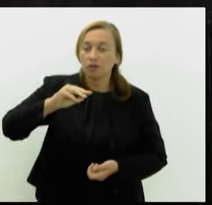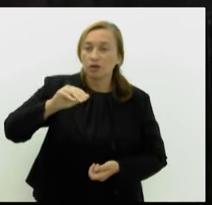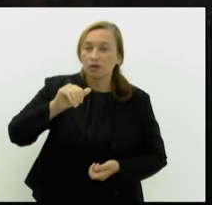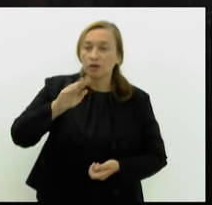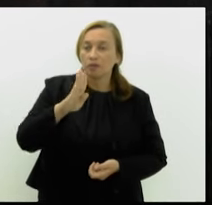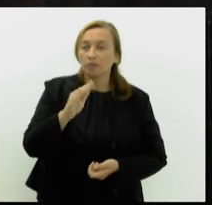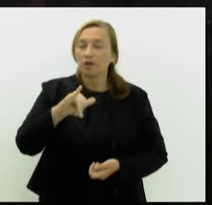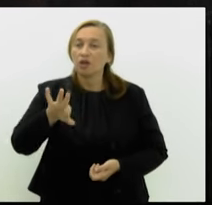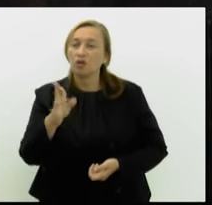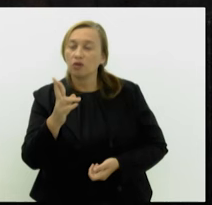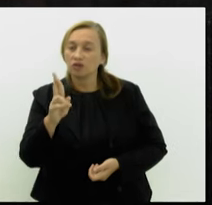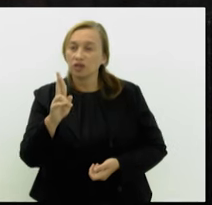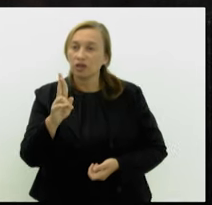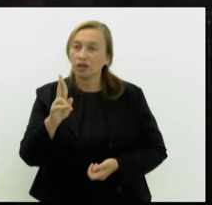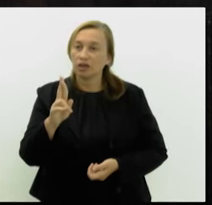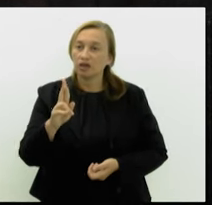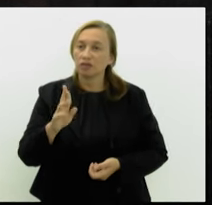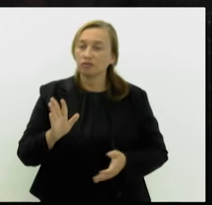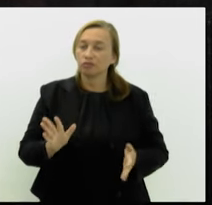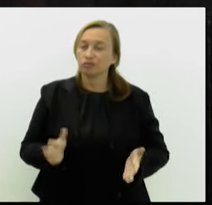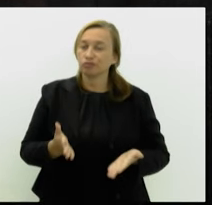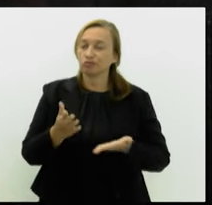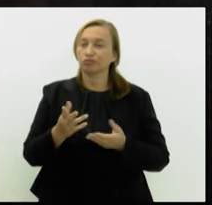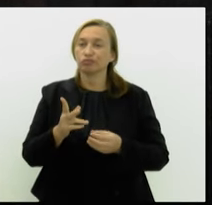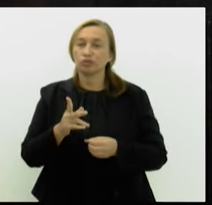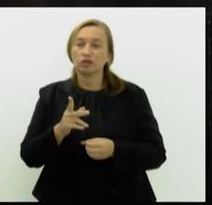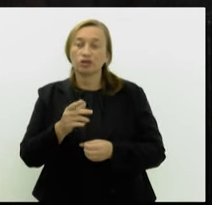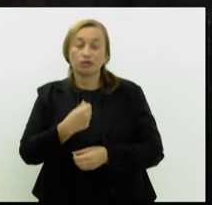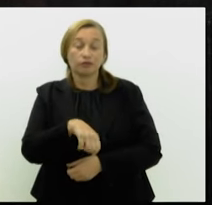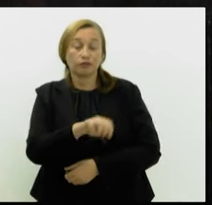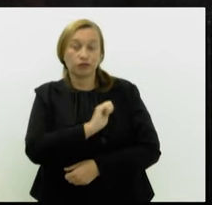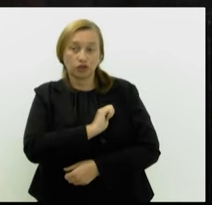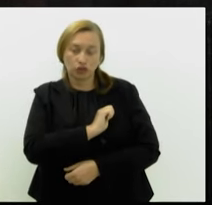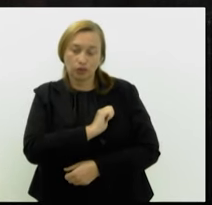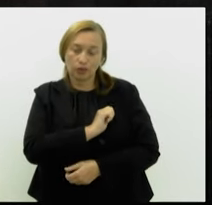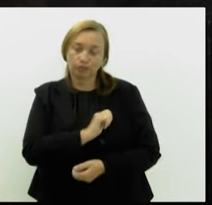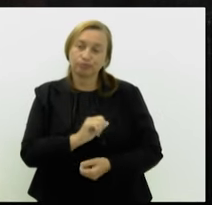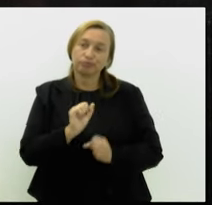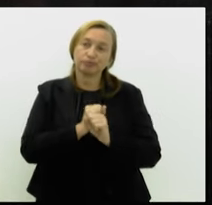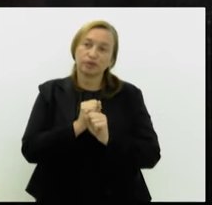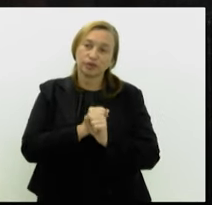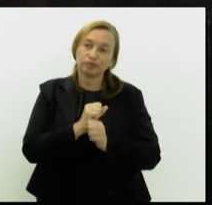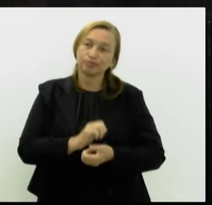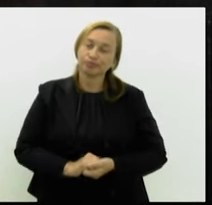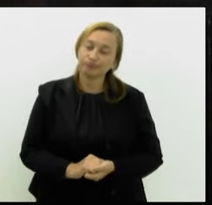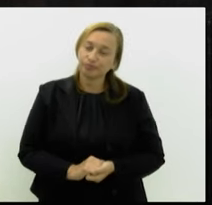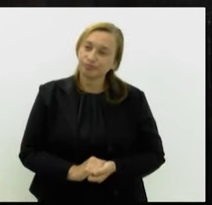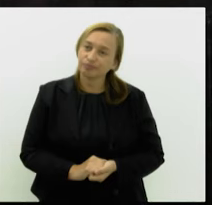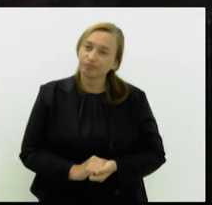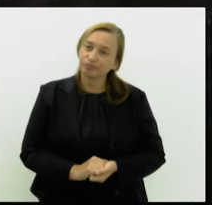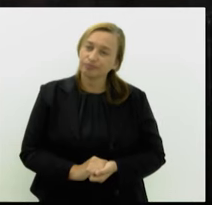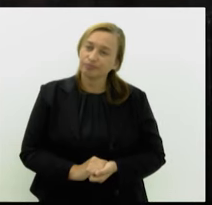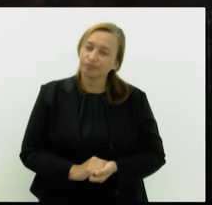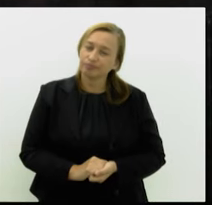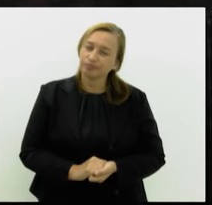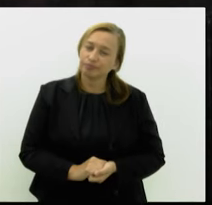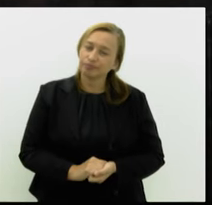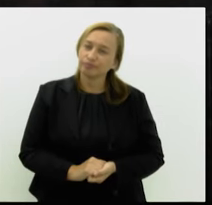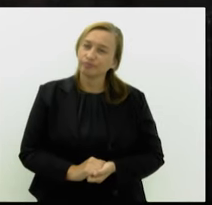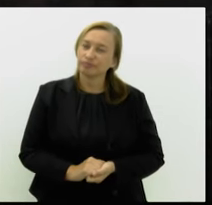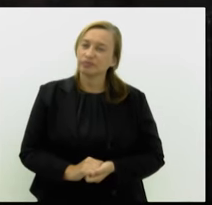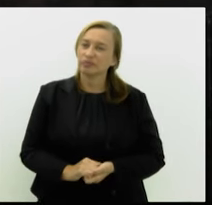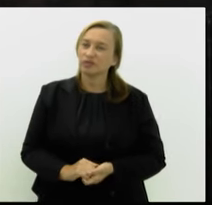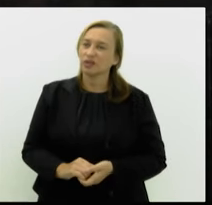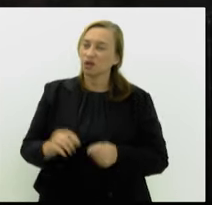reais por ano de incentivo fiscal. 24 bilhões de reais. Será que os deficientes